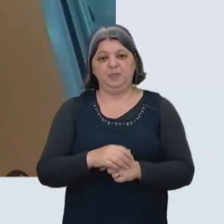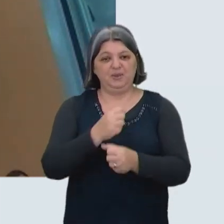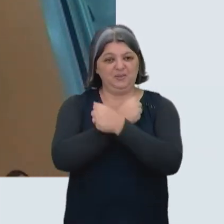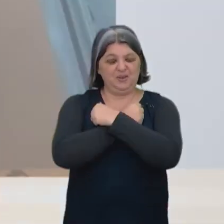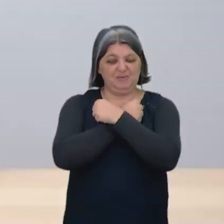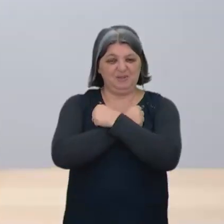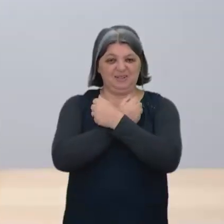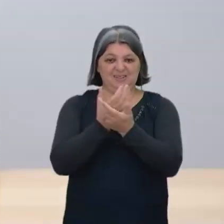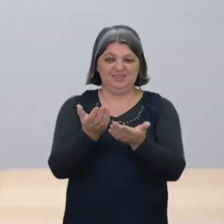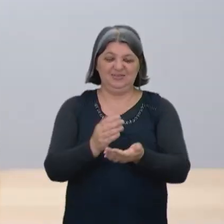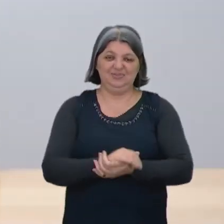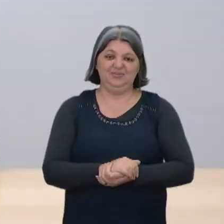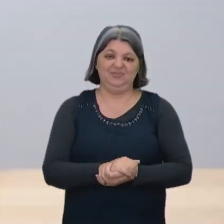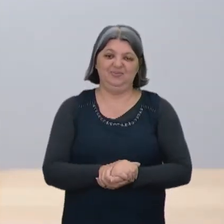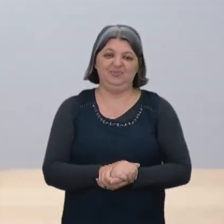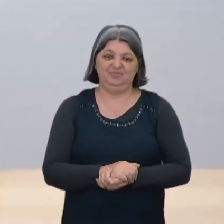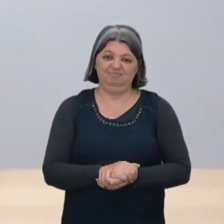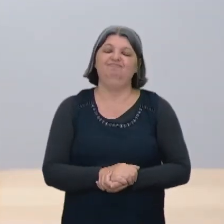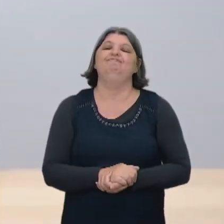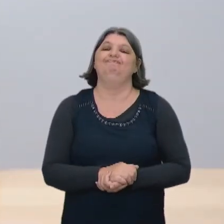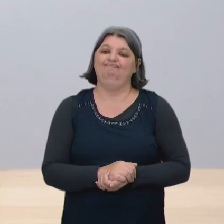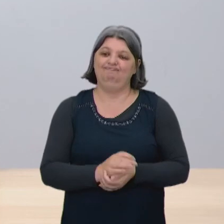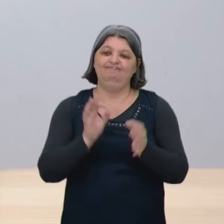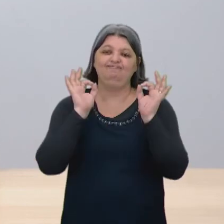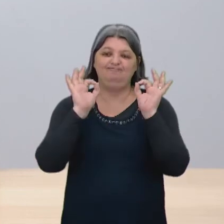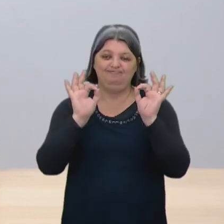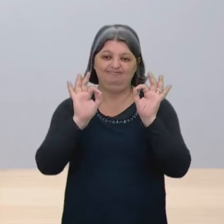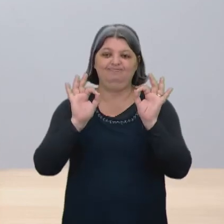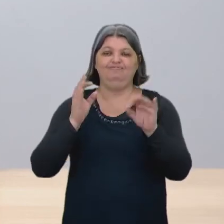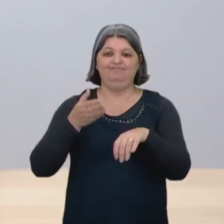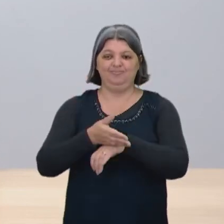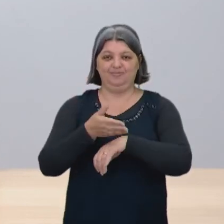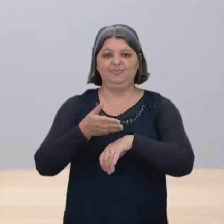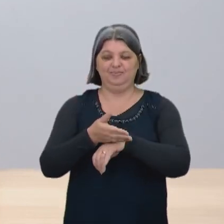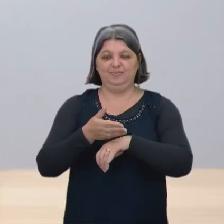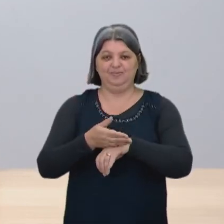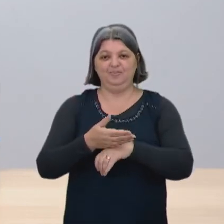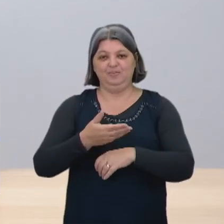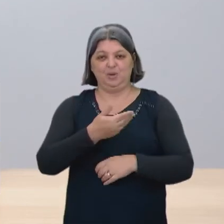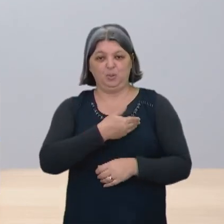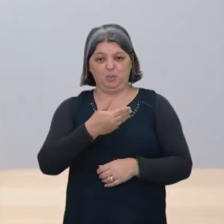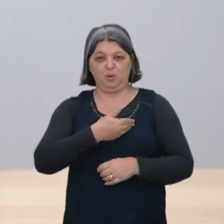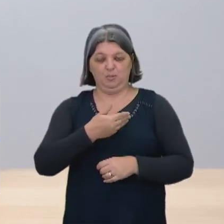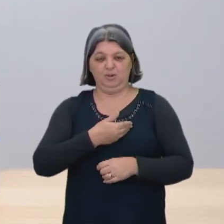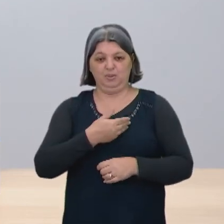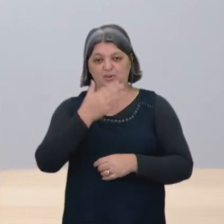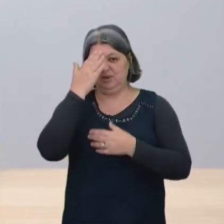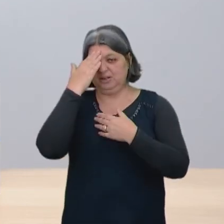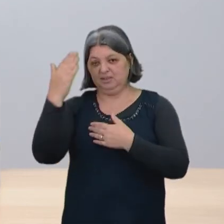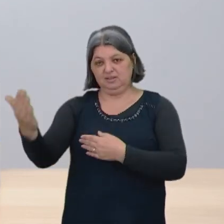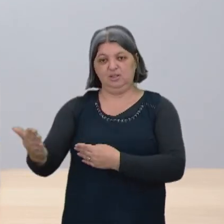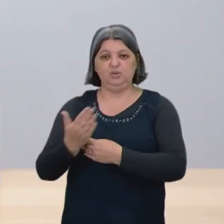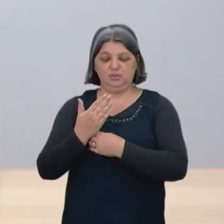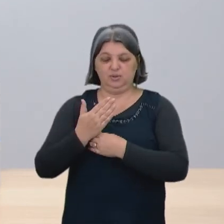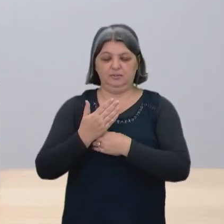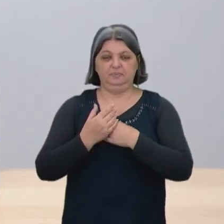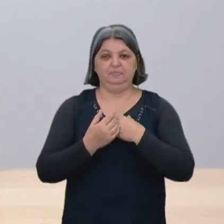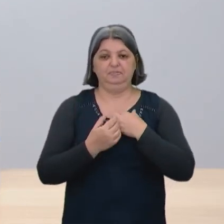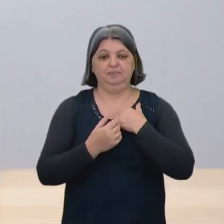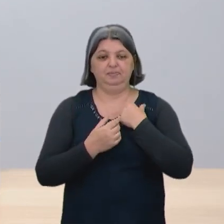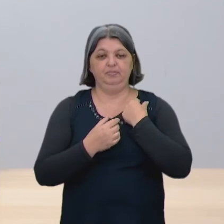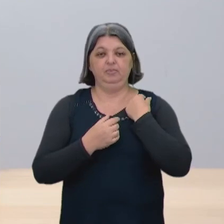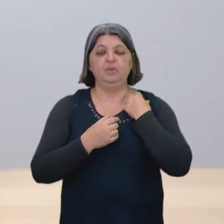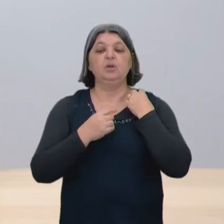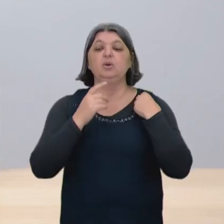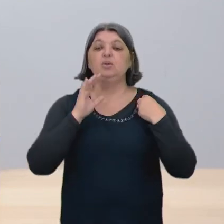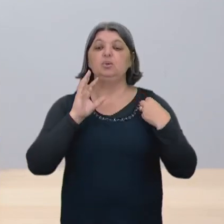abraço. Excelente, excelente a participação do Marcelo Nocelli. Agradecer aqui a ajuda dele. Então você vê, todas essas